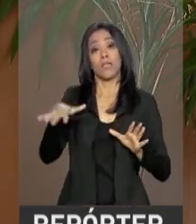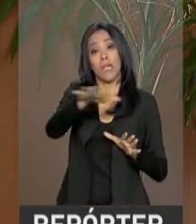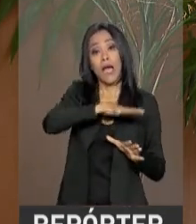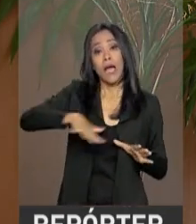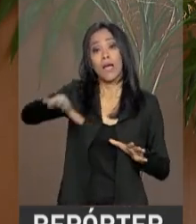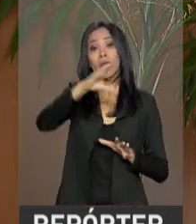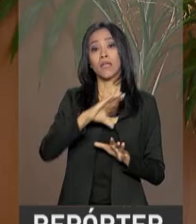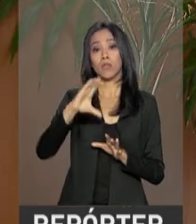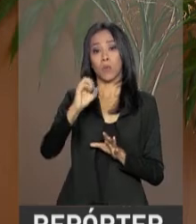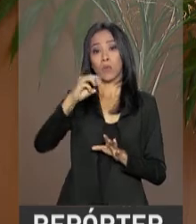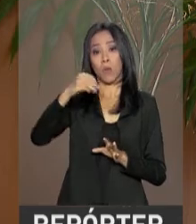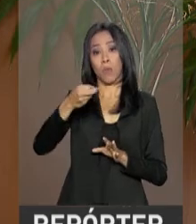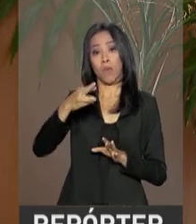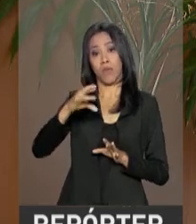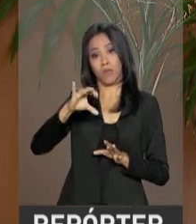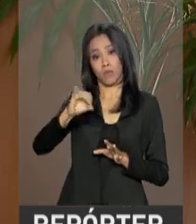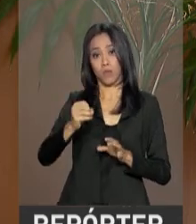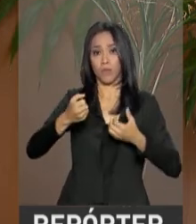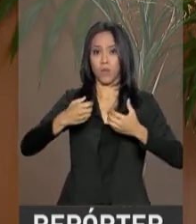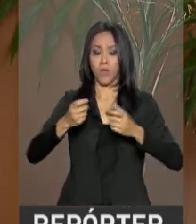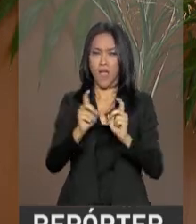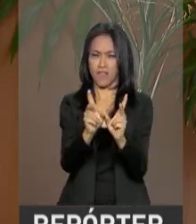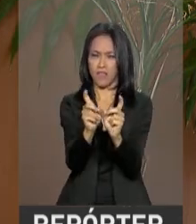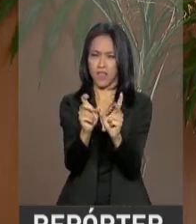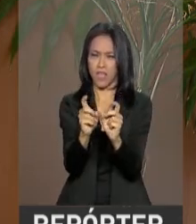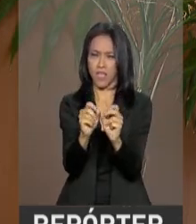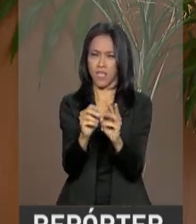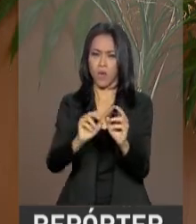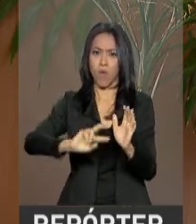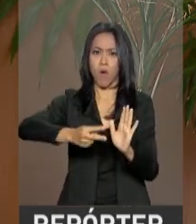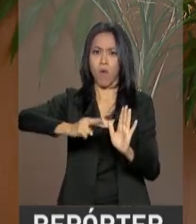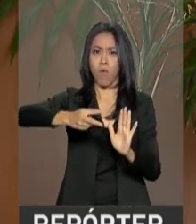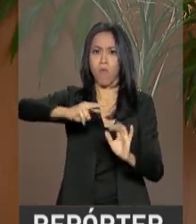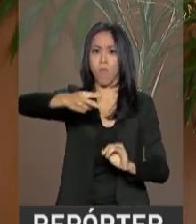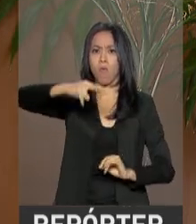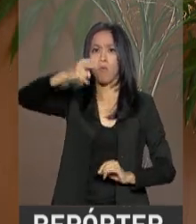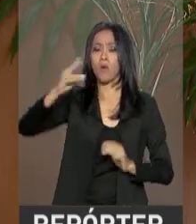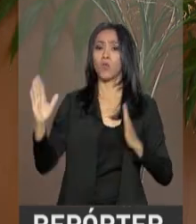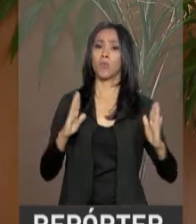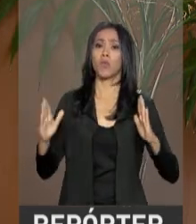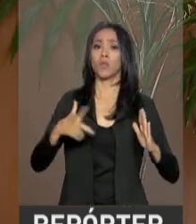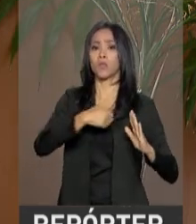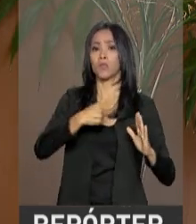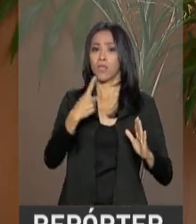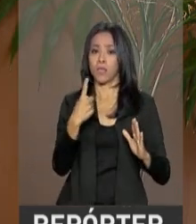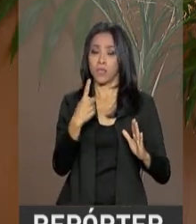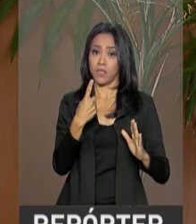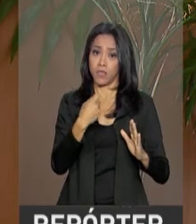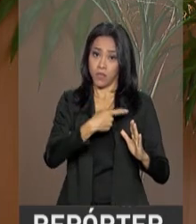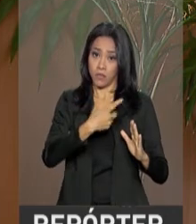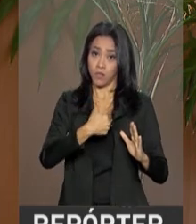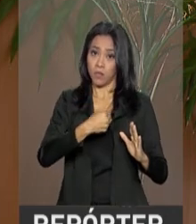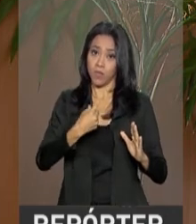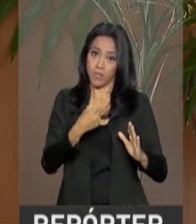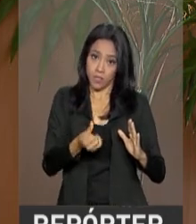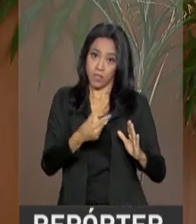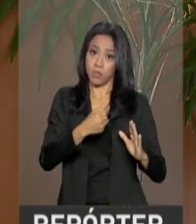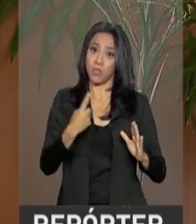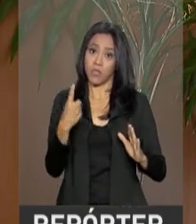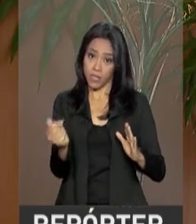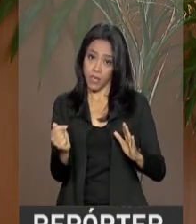do último ano nos 17 2016 para 2017 a expansão de